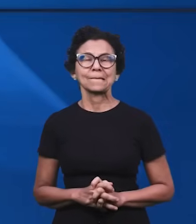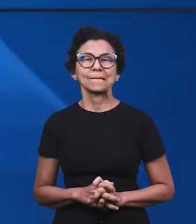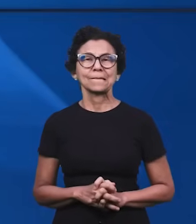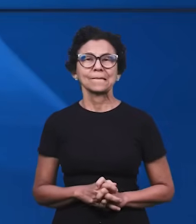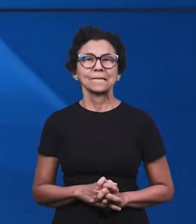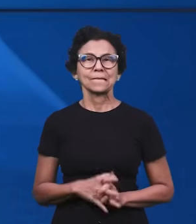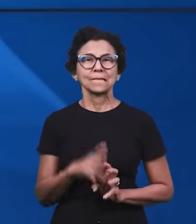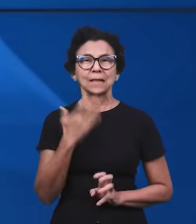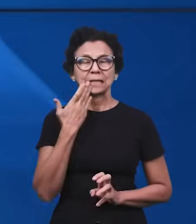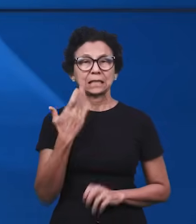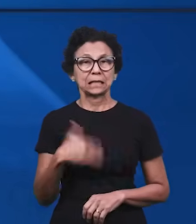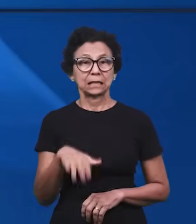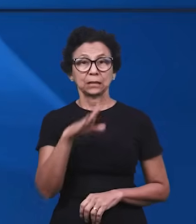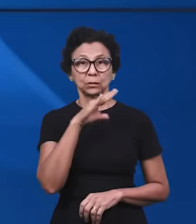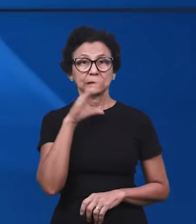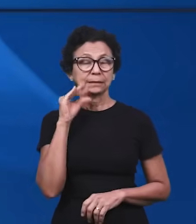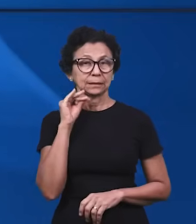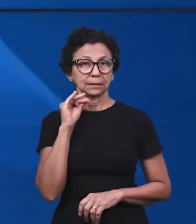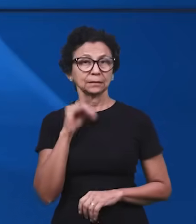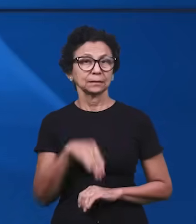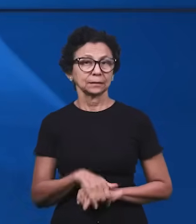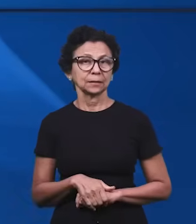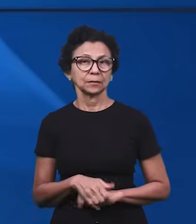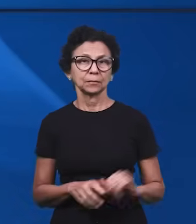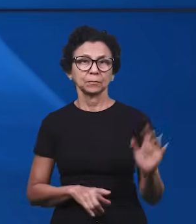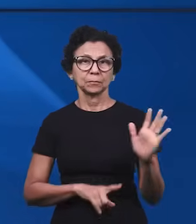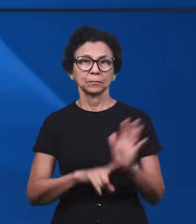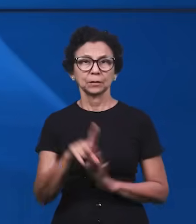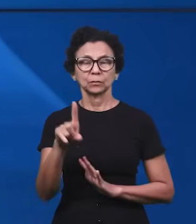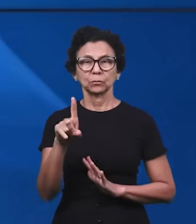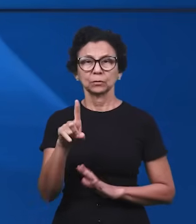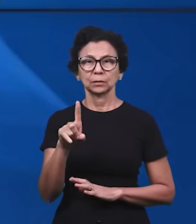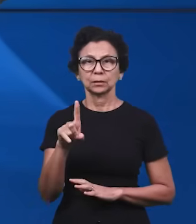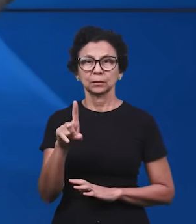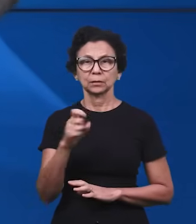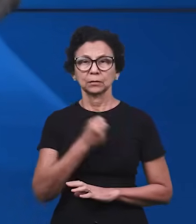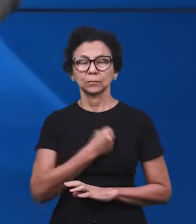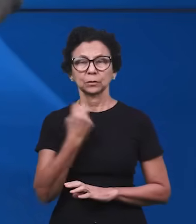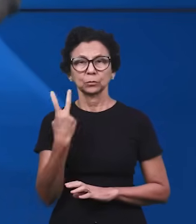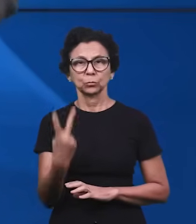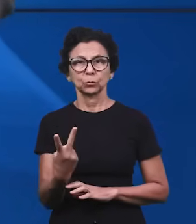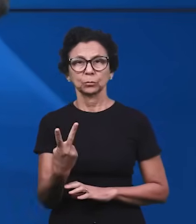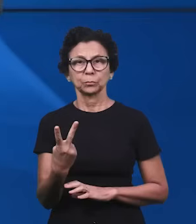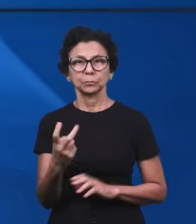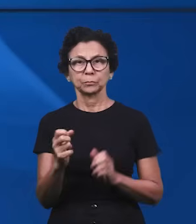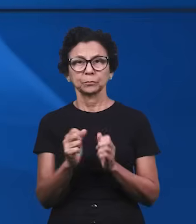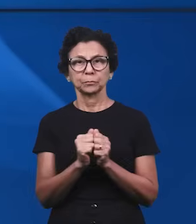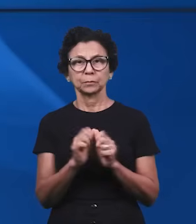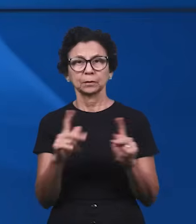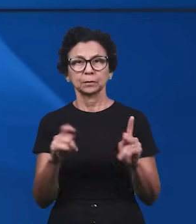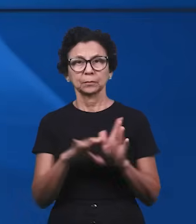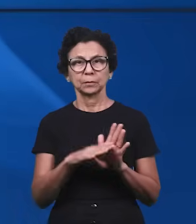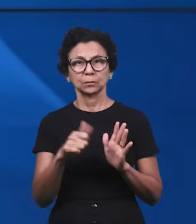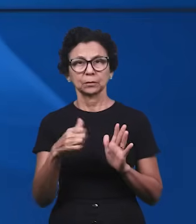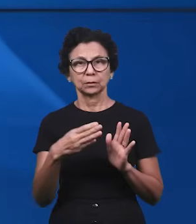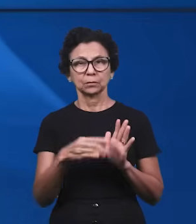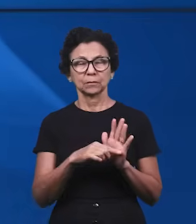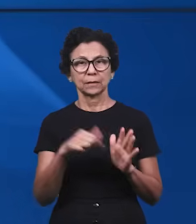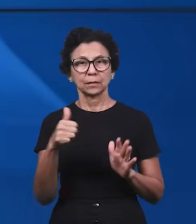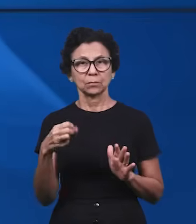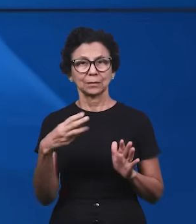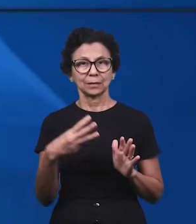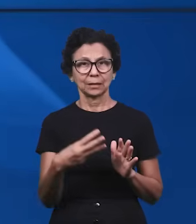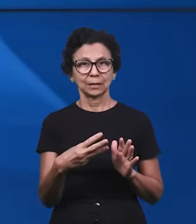crianças, intermediários e adolescentes. E a pergunta é a seguinte, a pergunta número 2. Leia Êxodo capítulo 14, versos 13